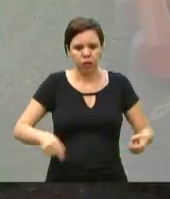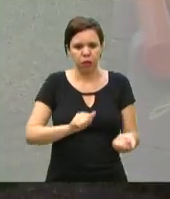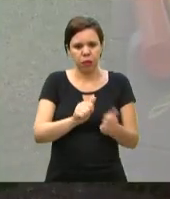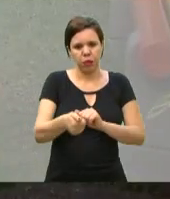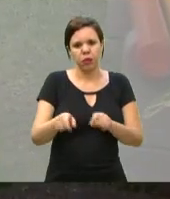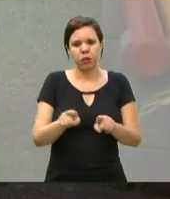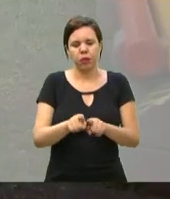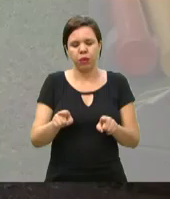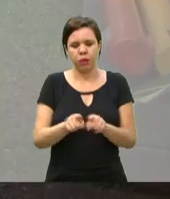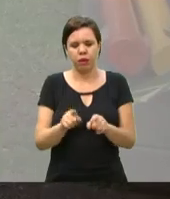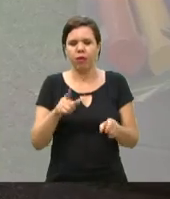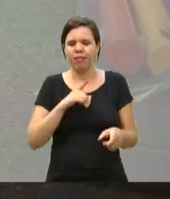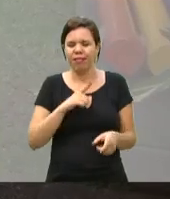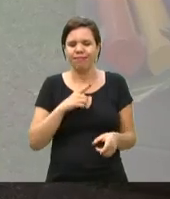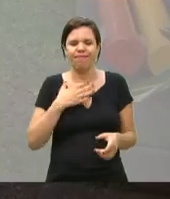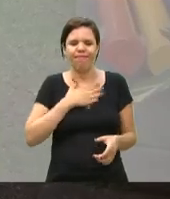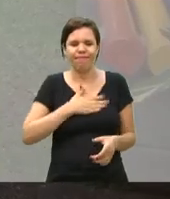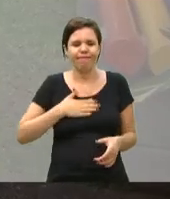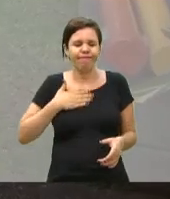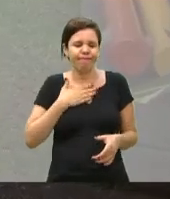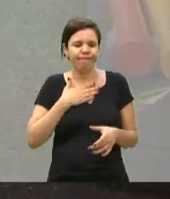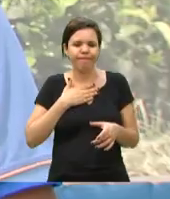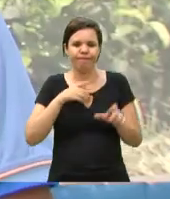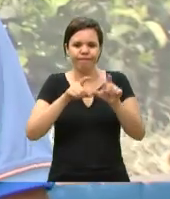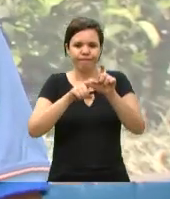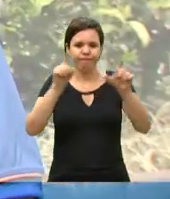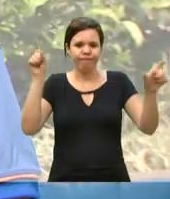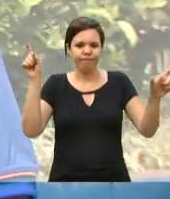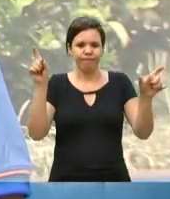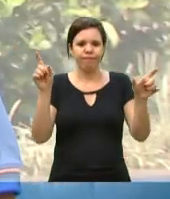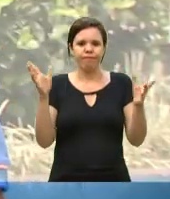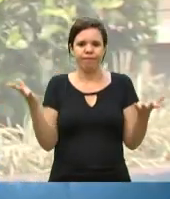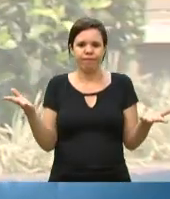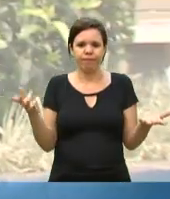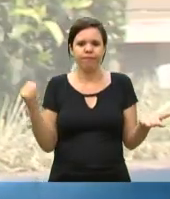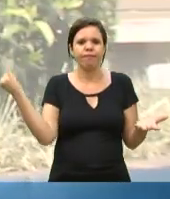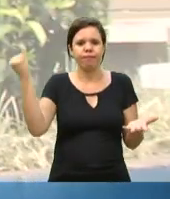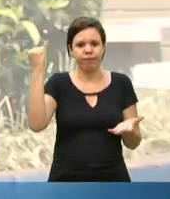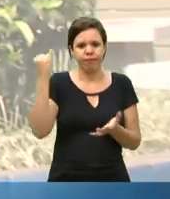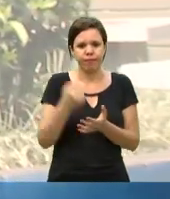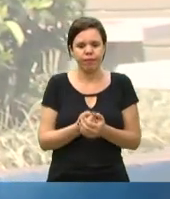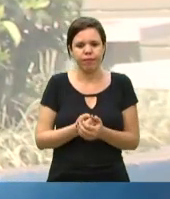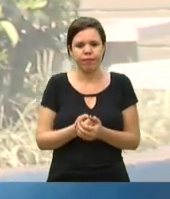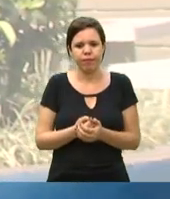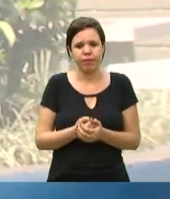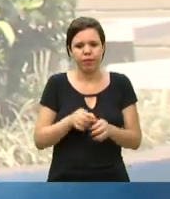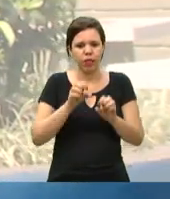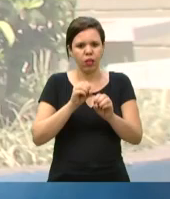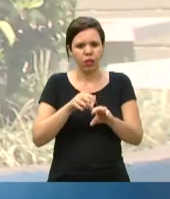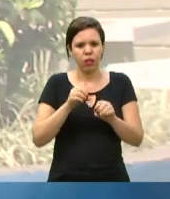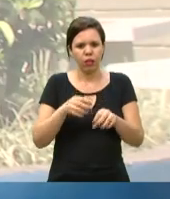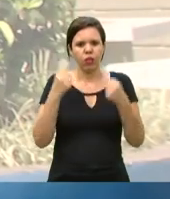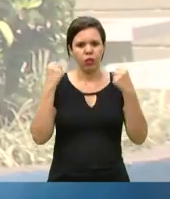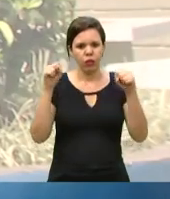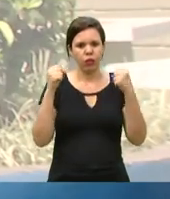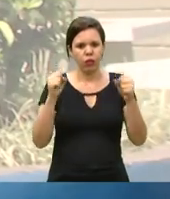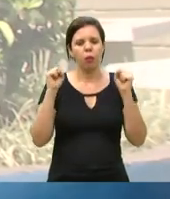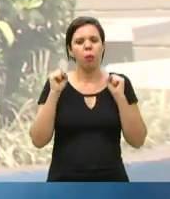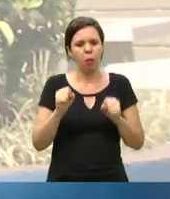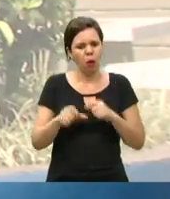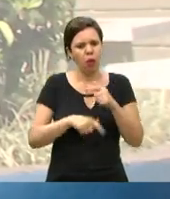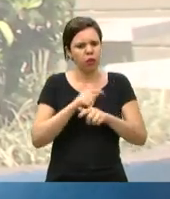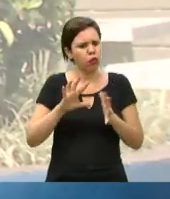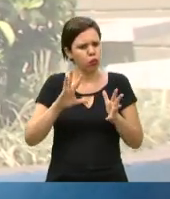as atividades têm gostinho de liberdade. Ela é muito importante, né? Então, com a educação física, além de eu poder trabalhar todos